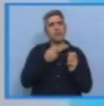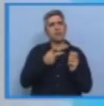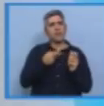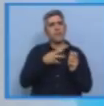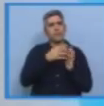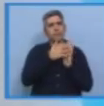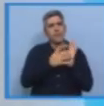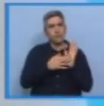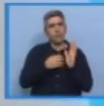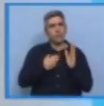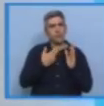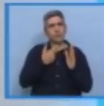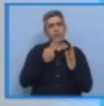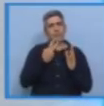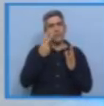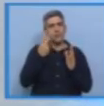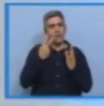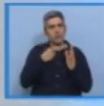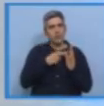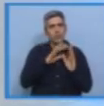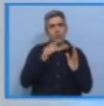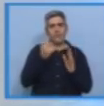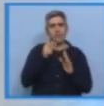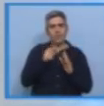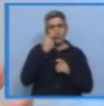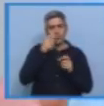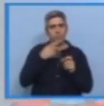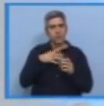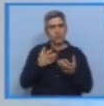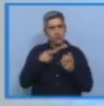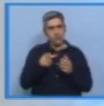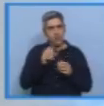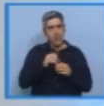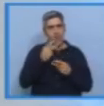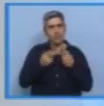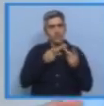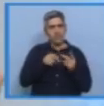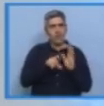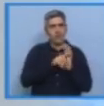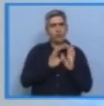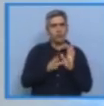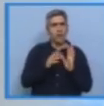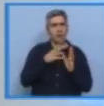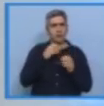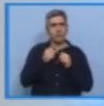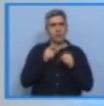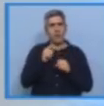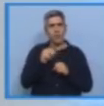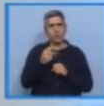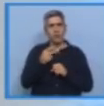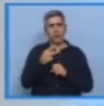ser implementado. Só 20 mil portugueses o subscreveram e ainda nem sequer fizemos a avaliação desta lei, já estamos a correr atrás da